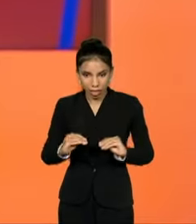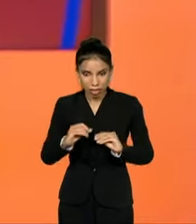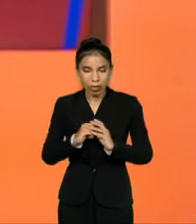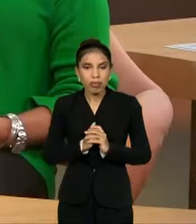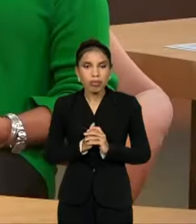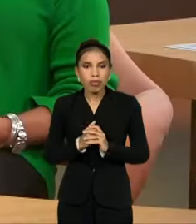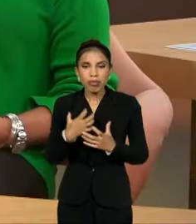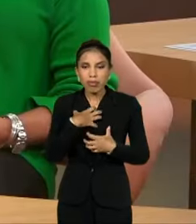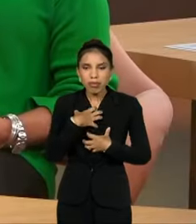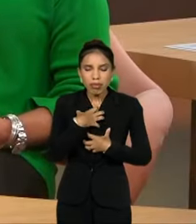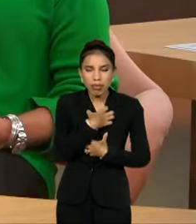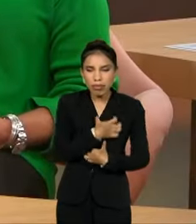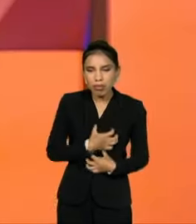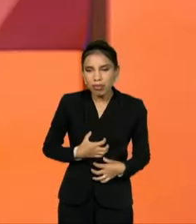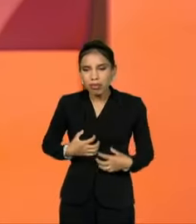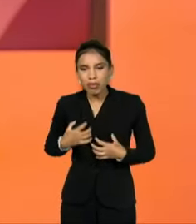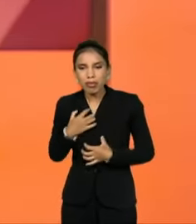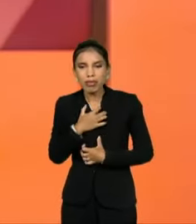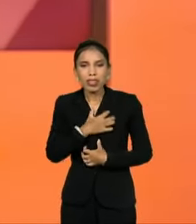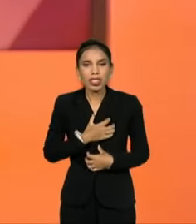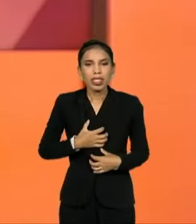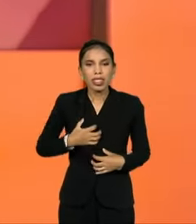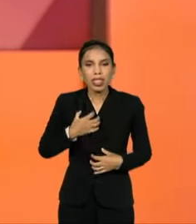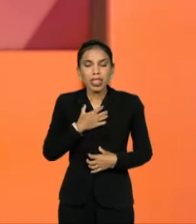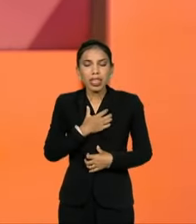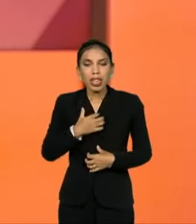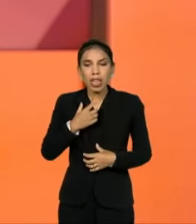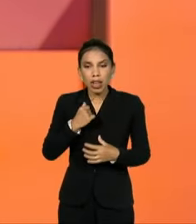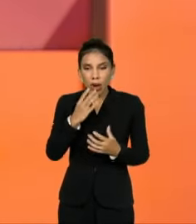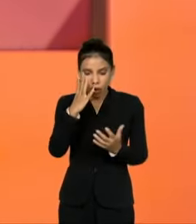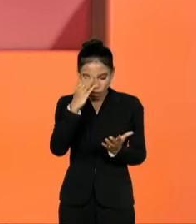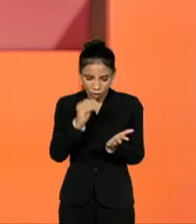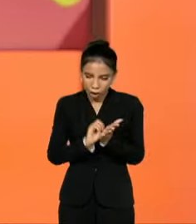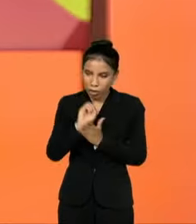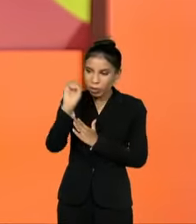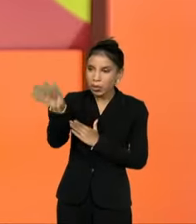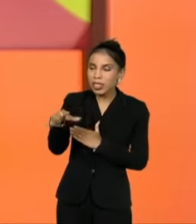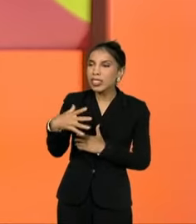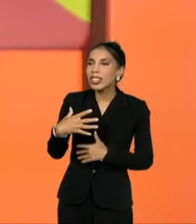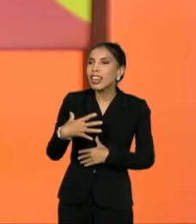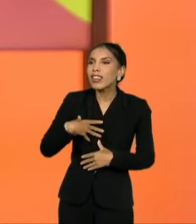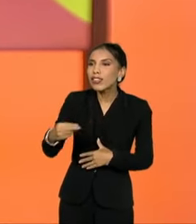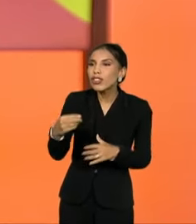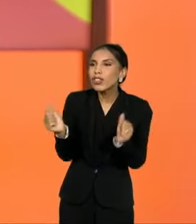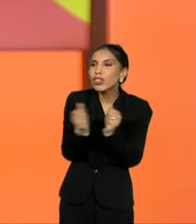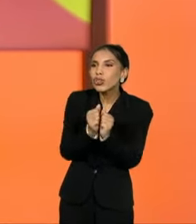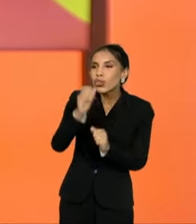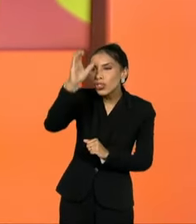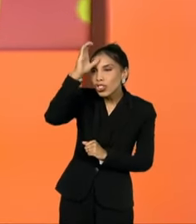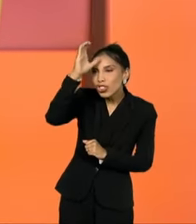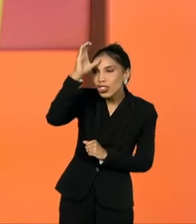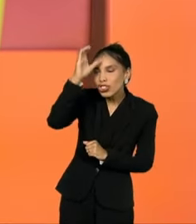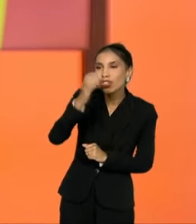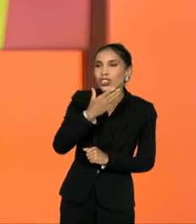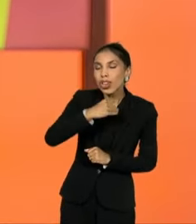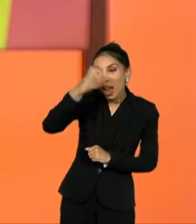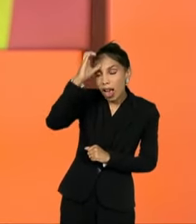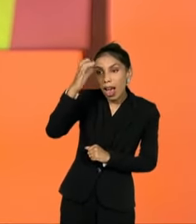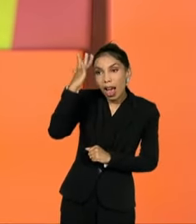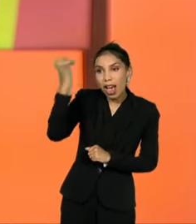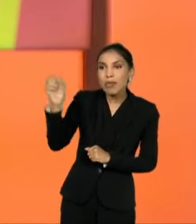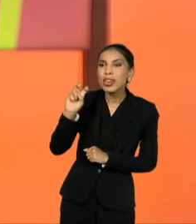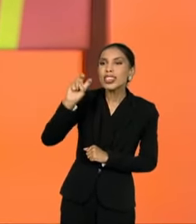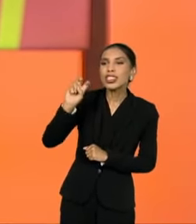impressionante, assim. Mexido, né? Estava meio assim, eu fotografei, mandei para minha filha, falei, olha aí, ó, você com seu tio, amanhã ele faria